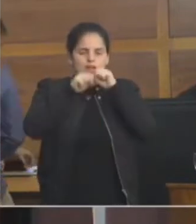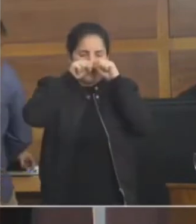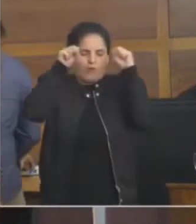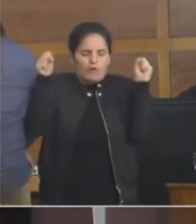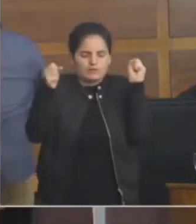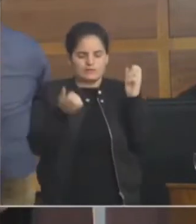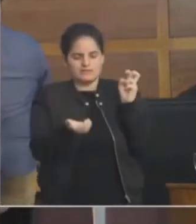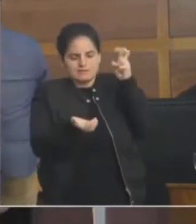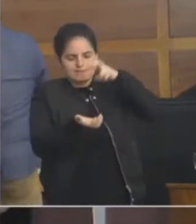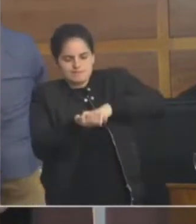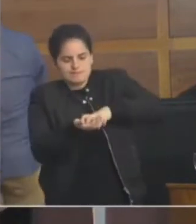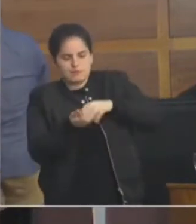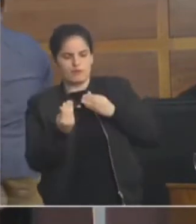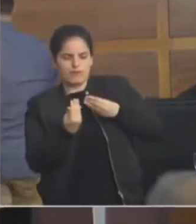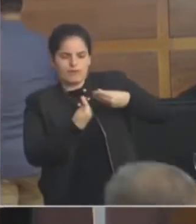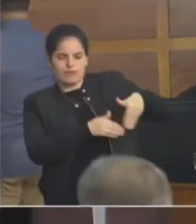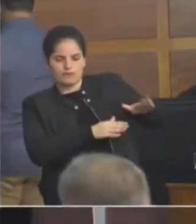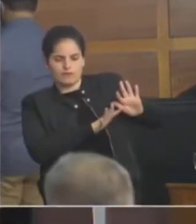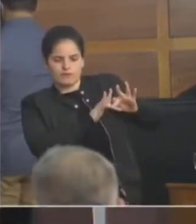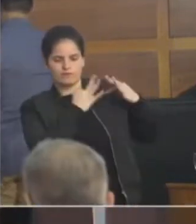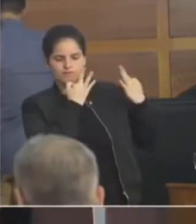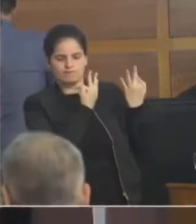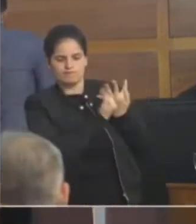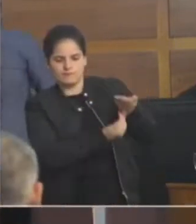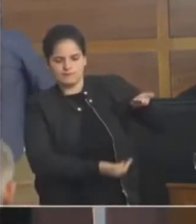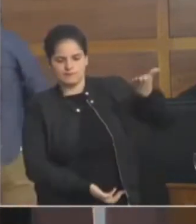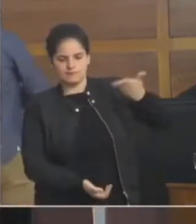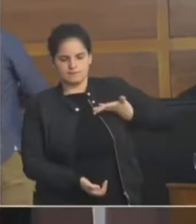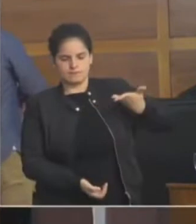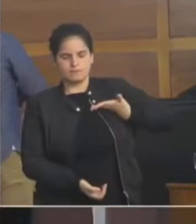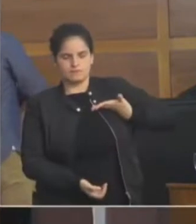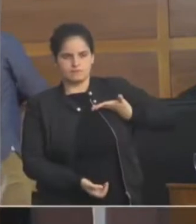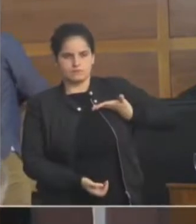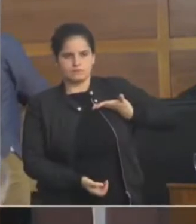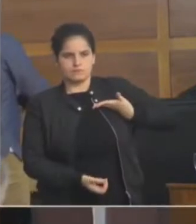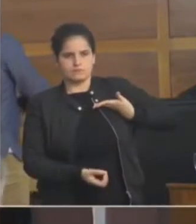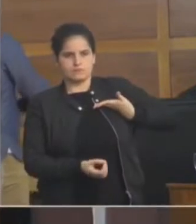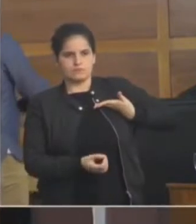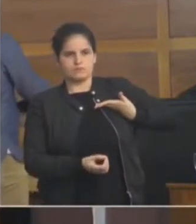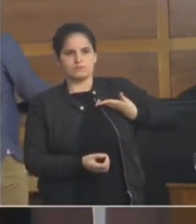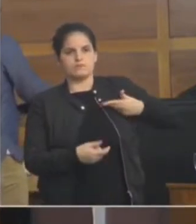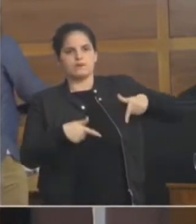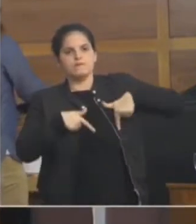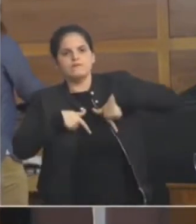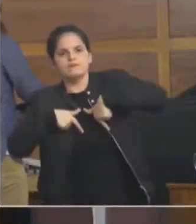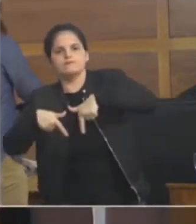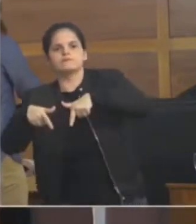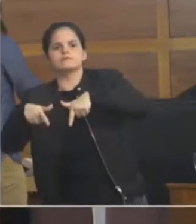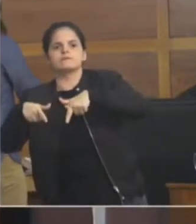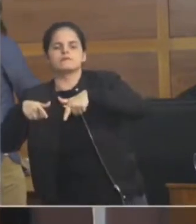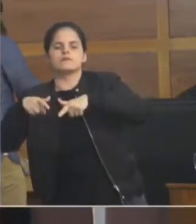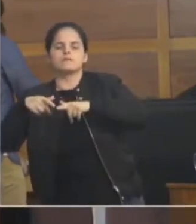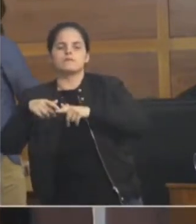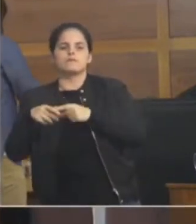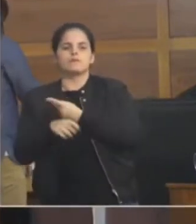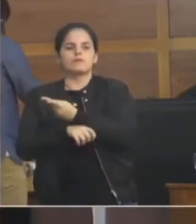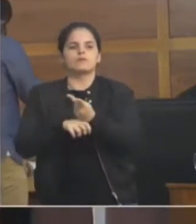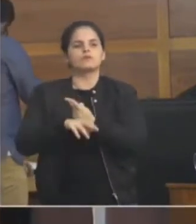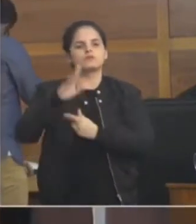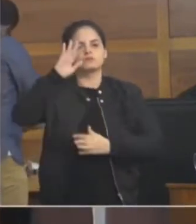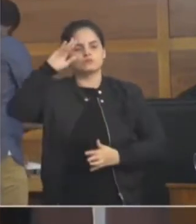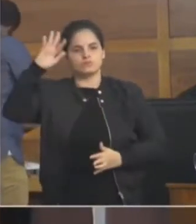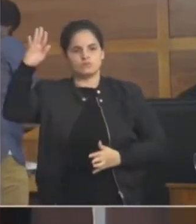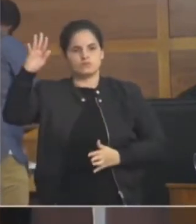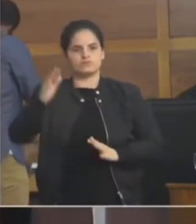deixa a família deixa amigos e bota somente na mala um sonho graças